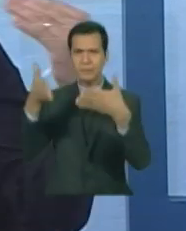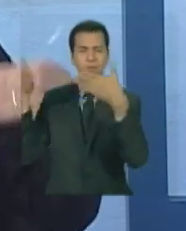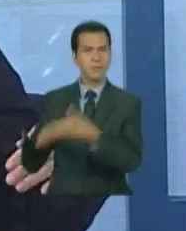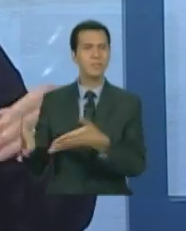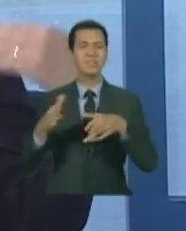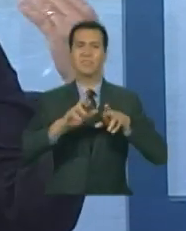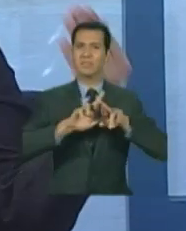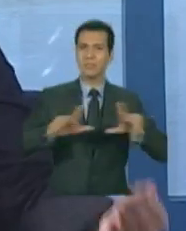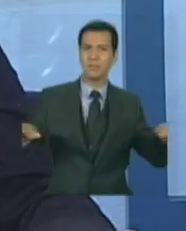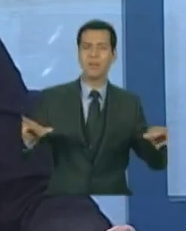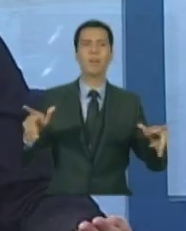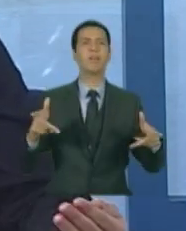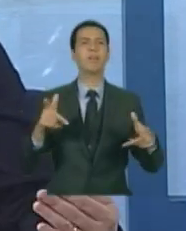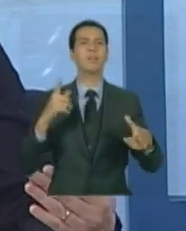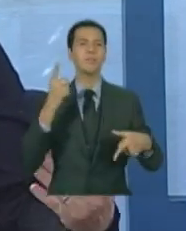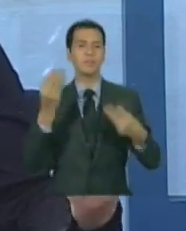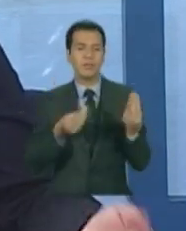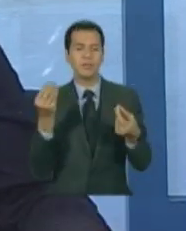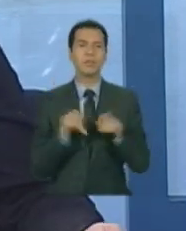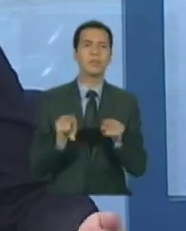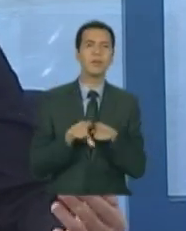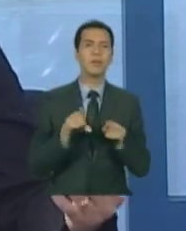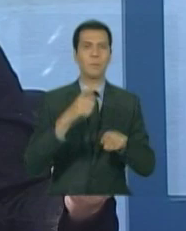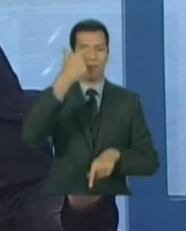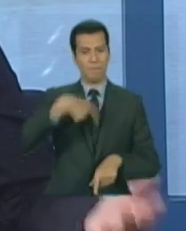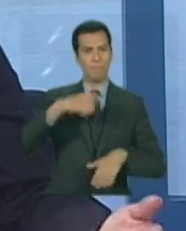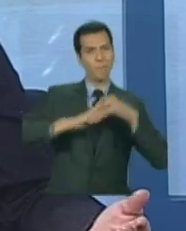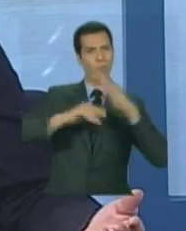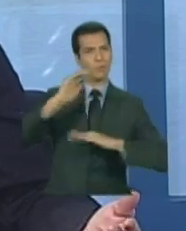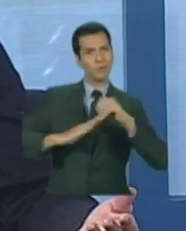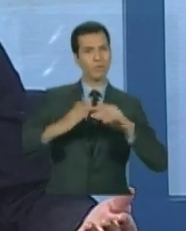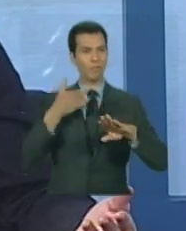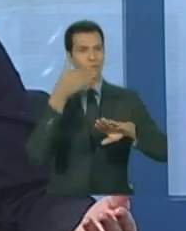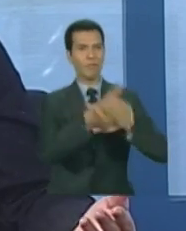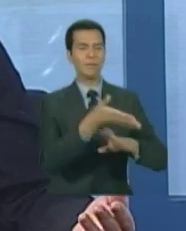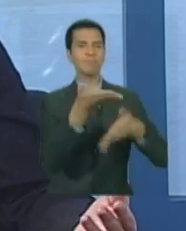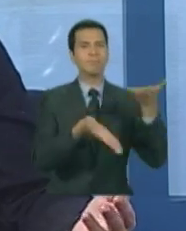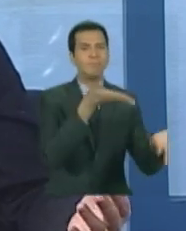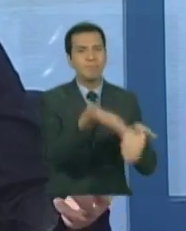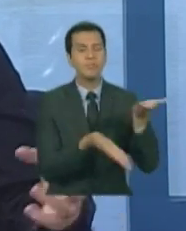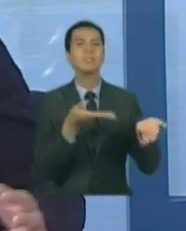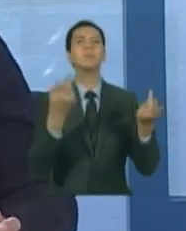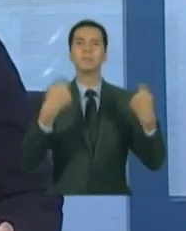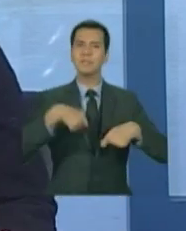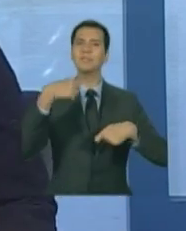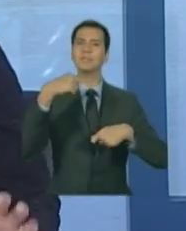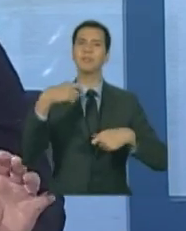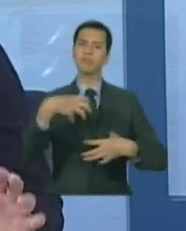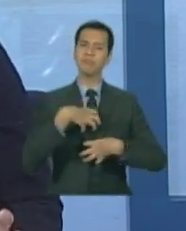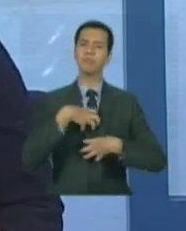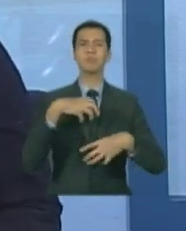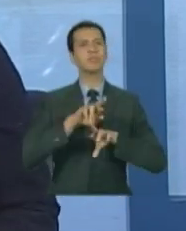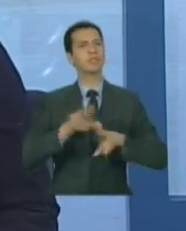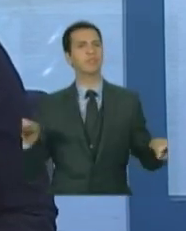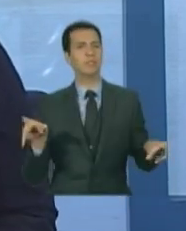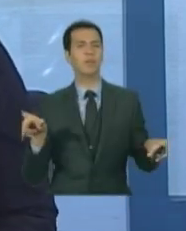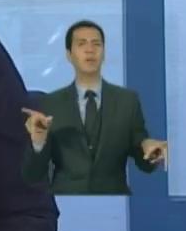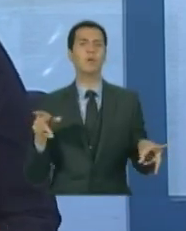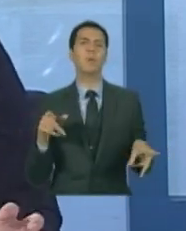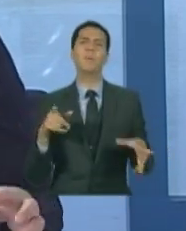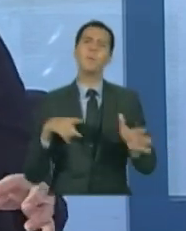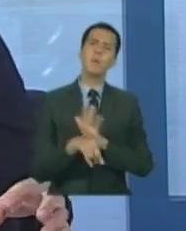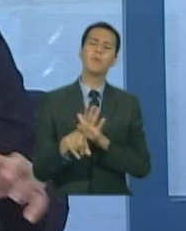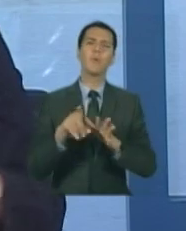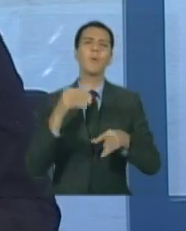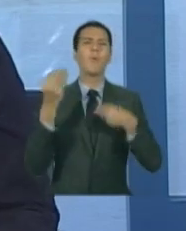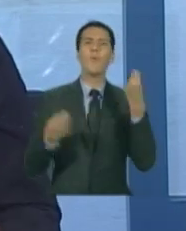das pessoas que vão lidar com essas famílias que vão receber esse tipo de assistência, né? Claro. Então, assim, como que